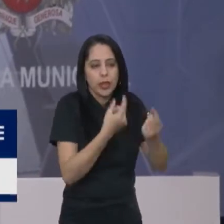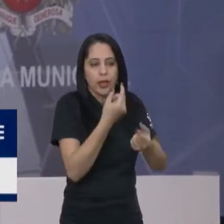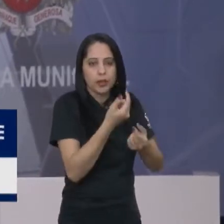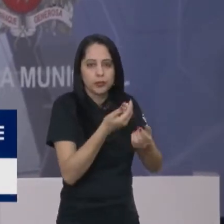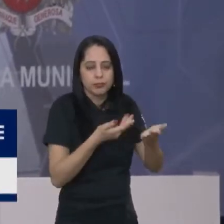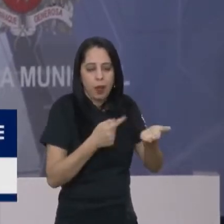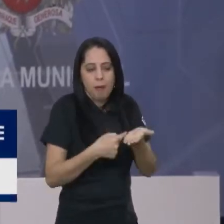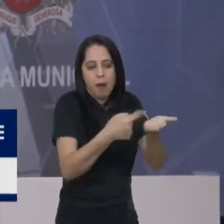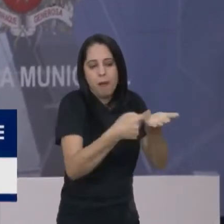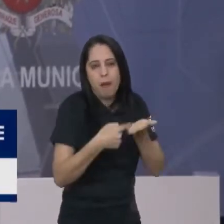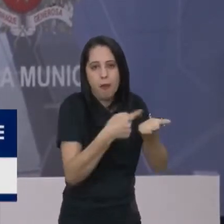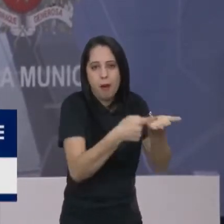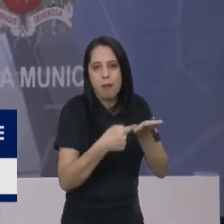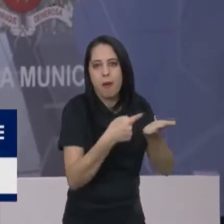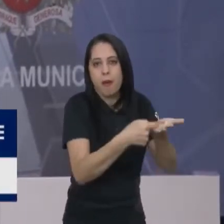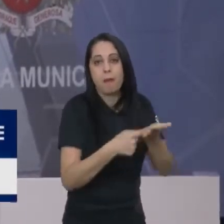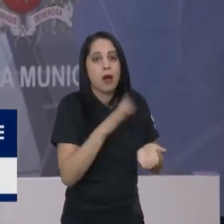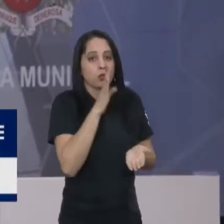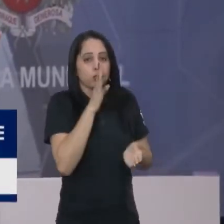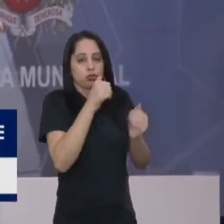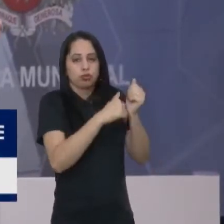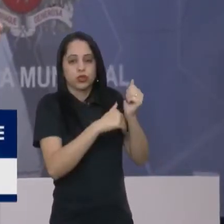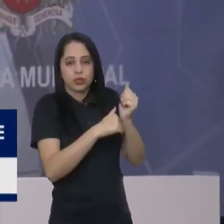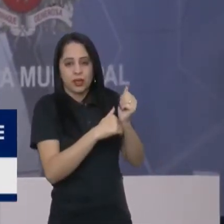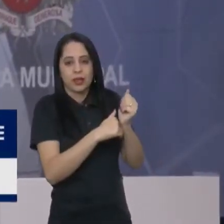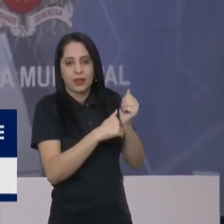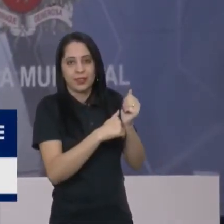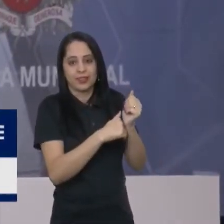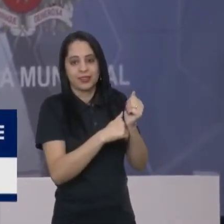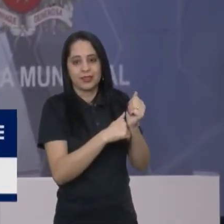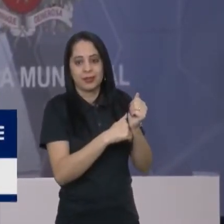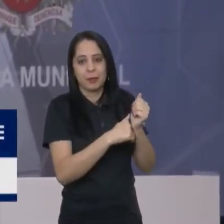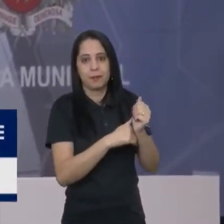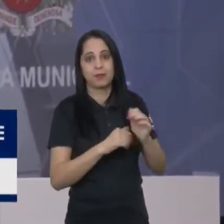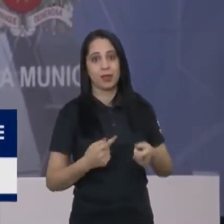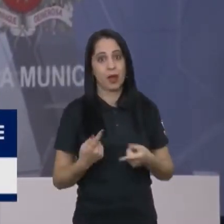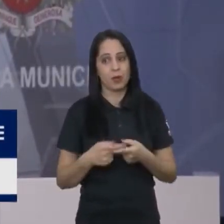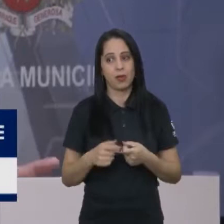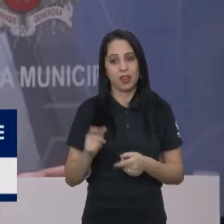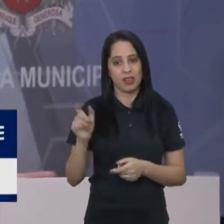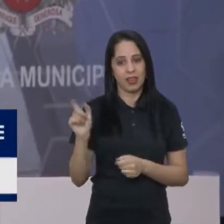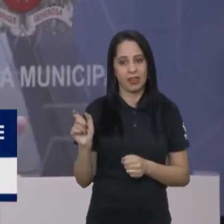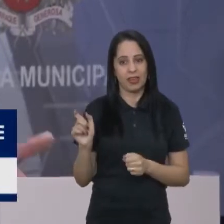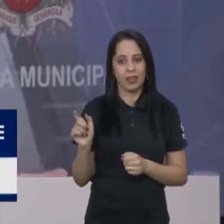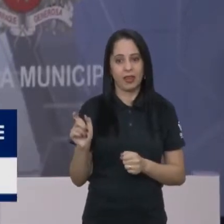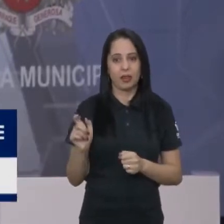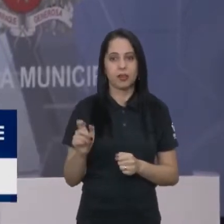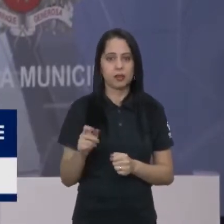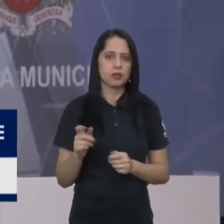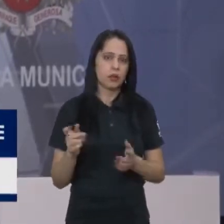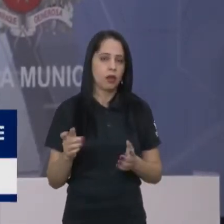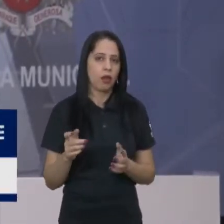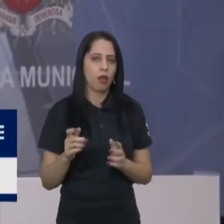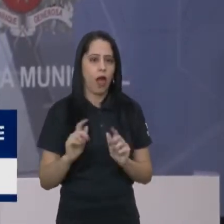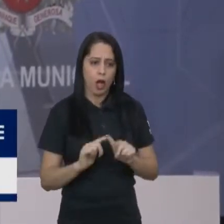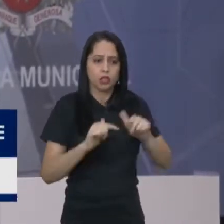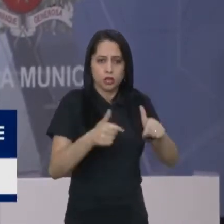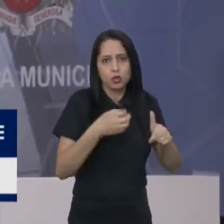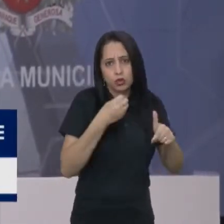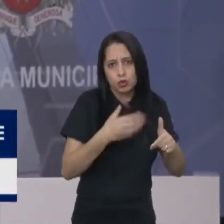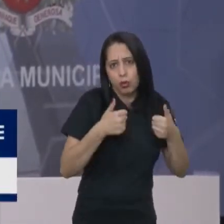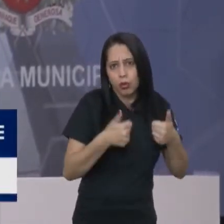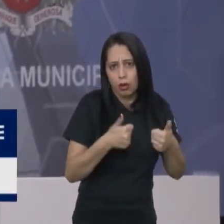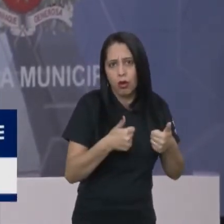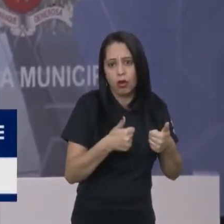ele é responsável dele e do Aldo, era fazer, tornar legal aquela intenção nossa. A intenção, boa intenção, todos têm. Né?